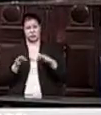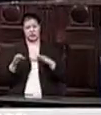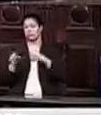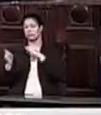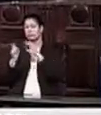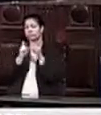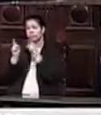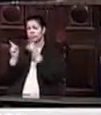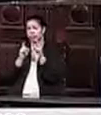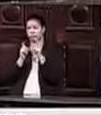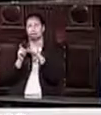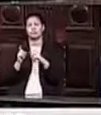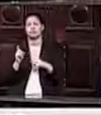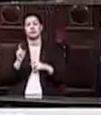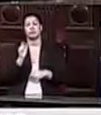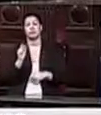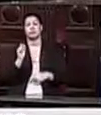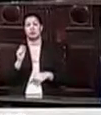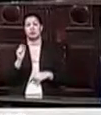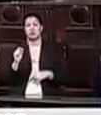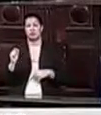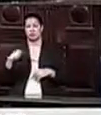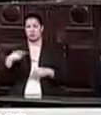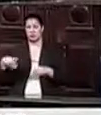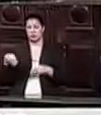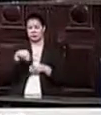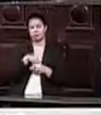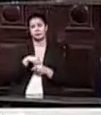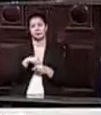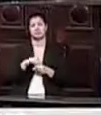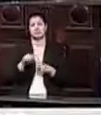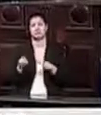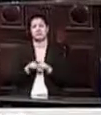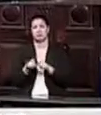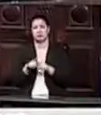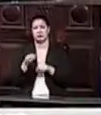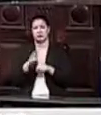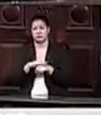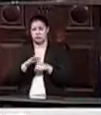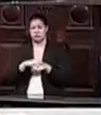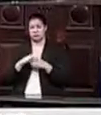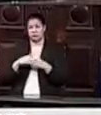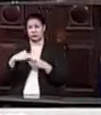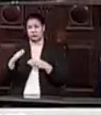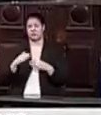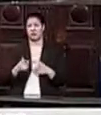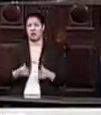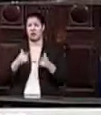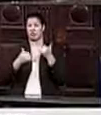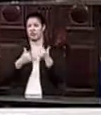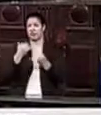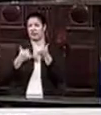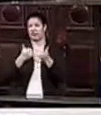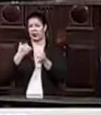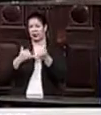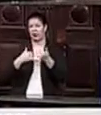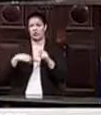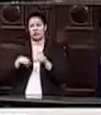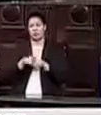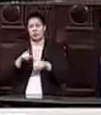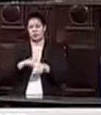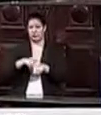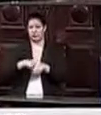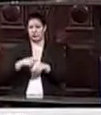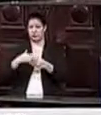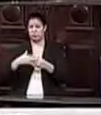discussão para a qual eu fui inserida a partir daquela discussão sobre as armas de brinquedo, a partir do momento